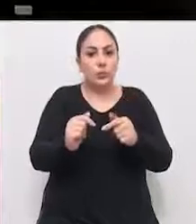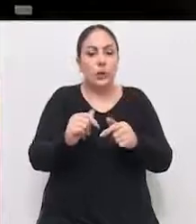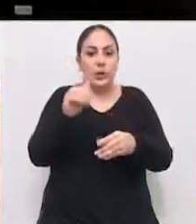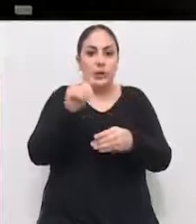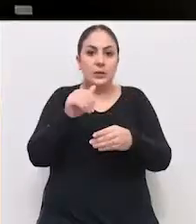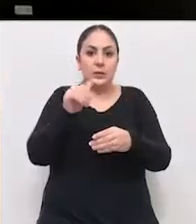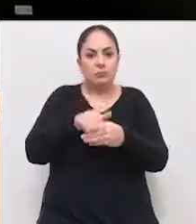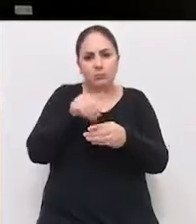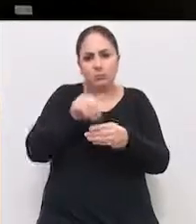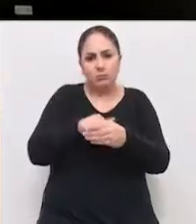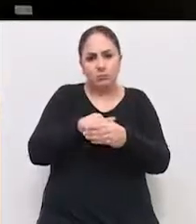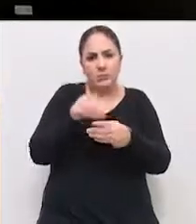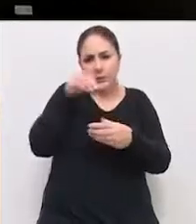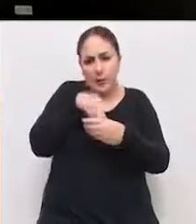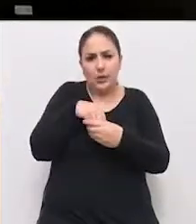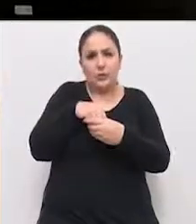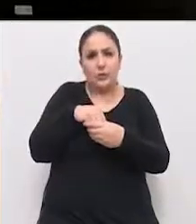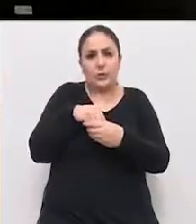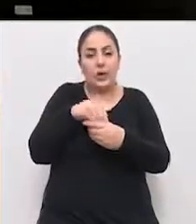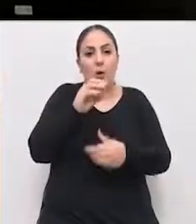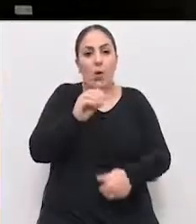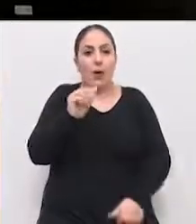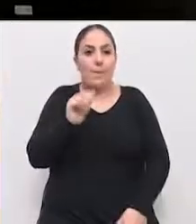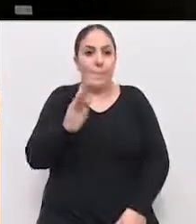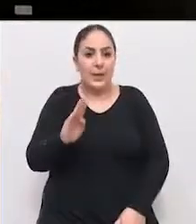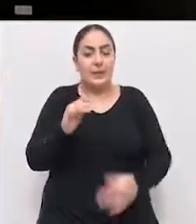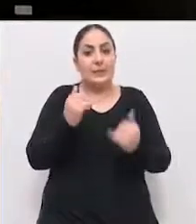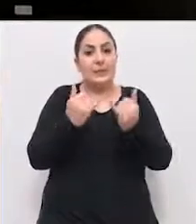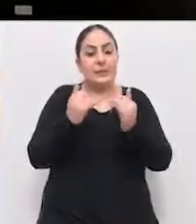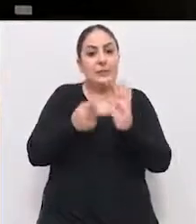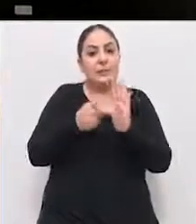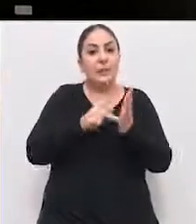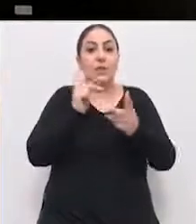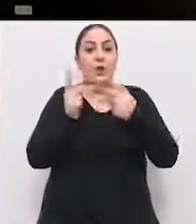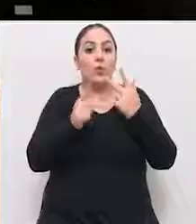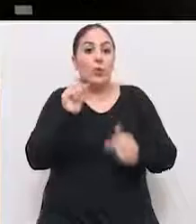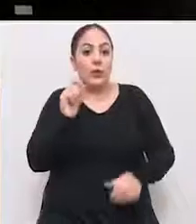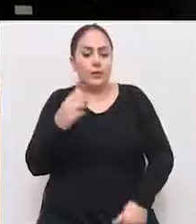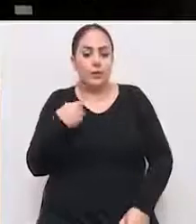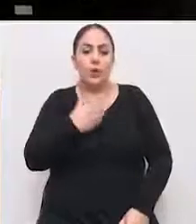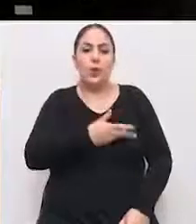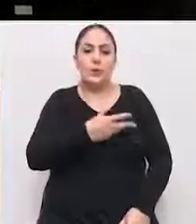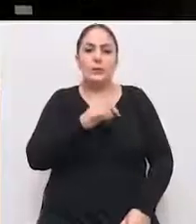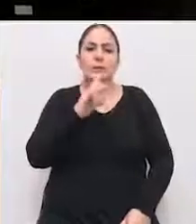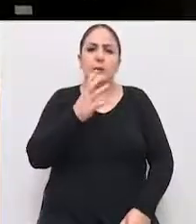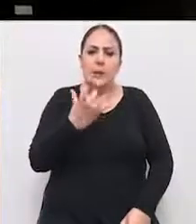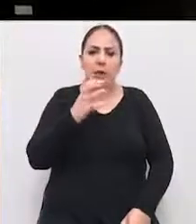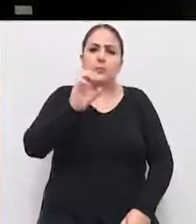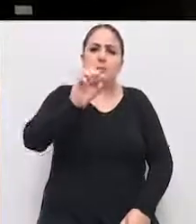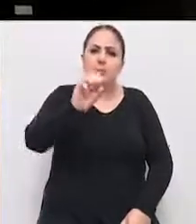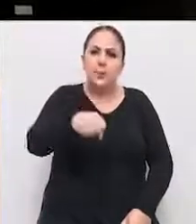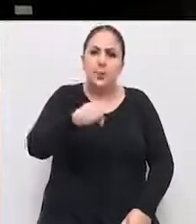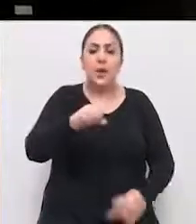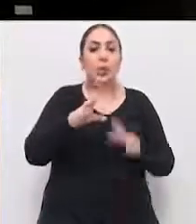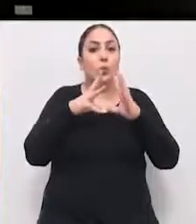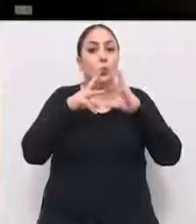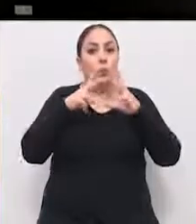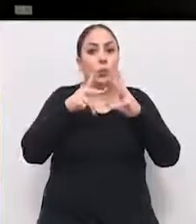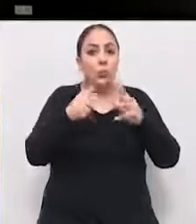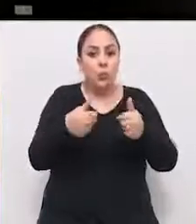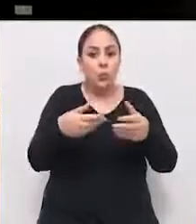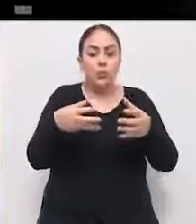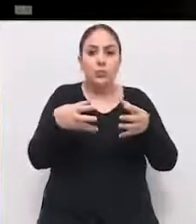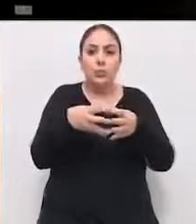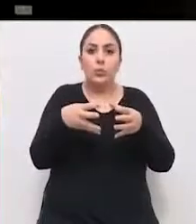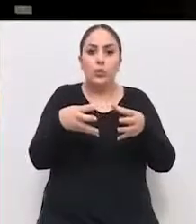eleitorais internos da Ordem dos Advogados do Brasil. Significa dizer o quê? Nós queremos sim que em